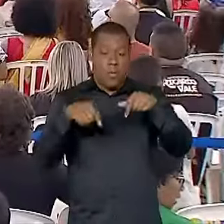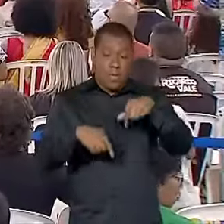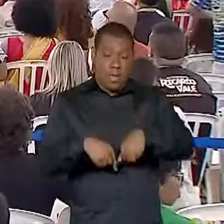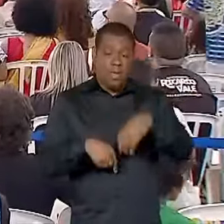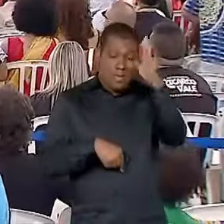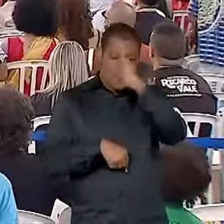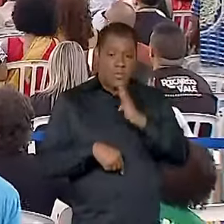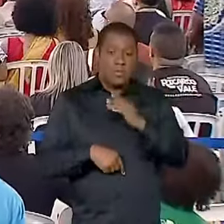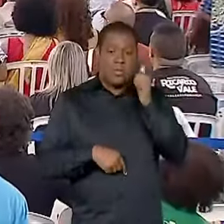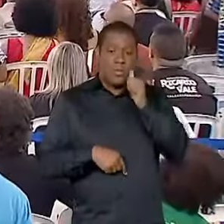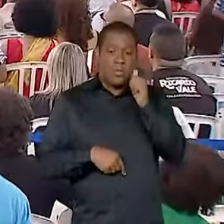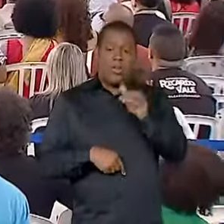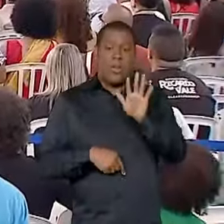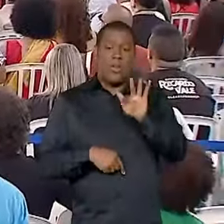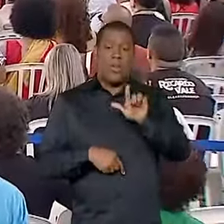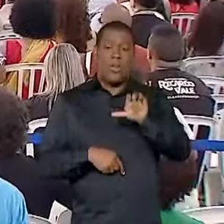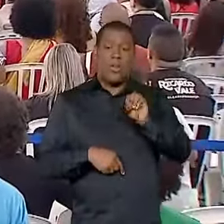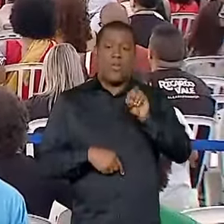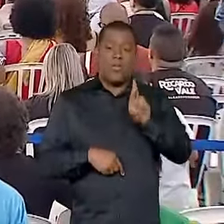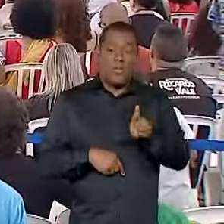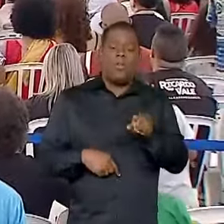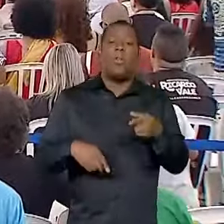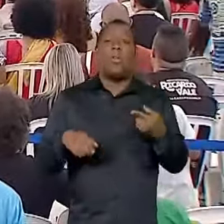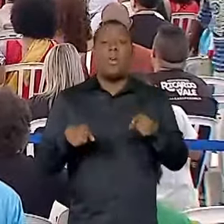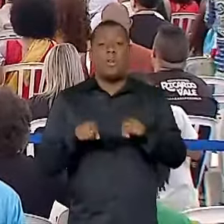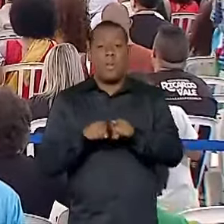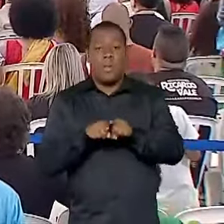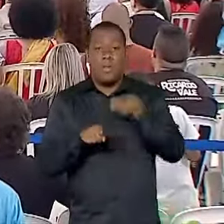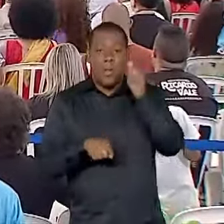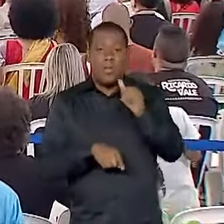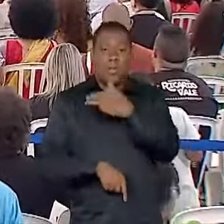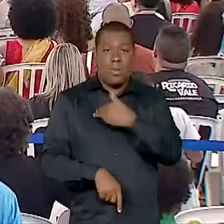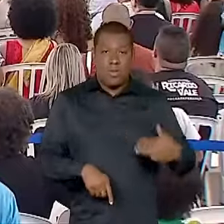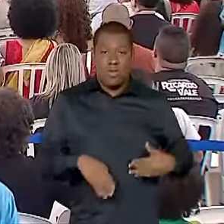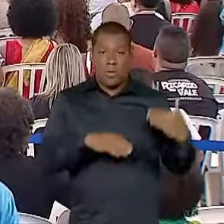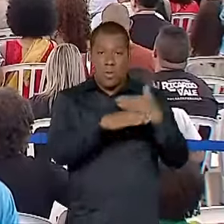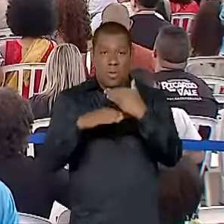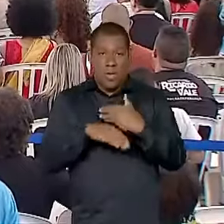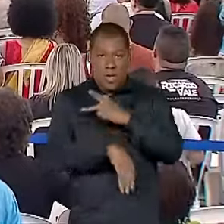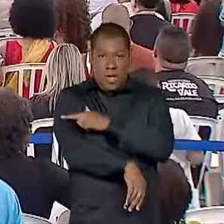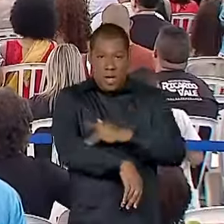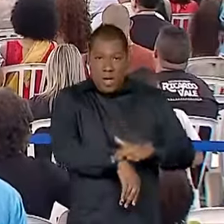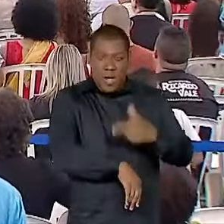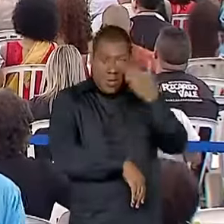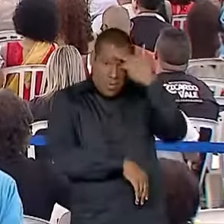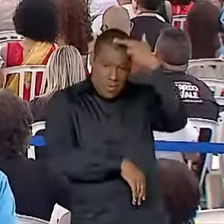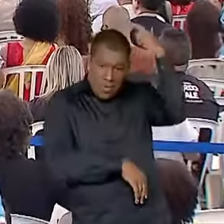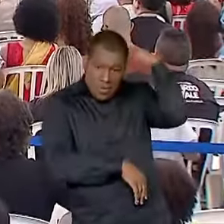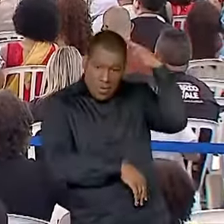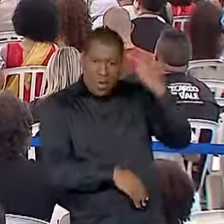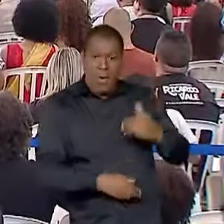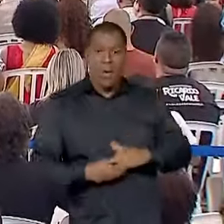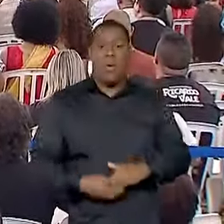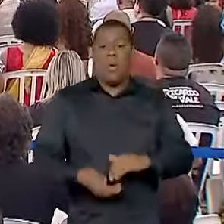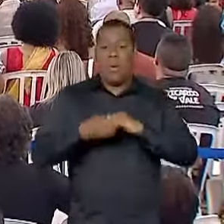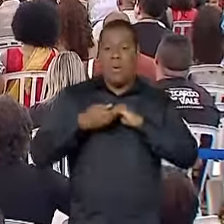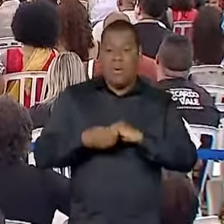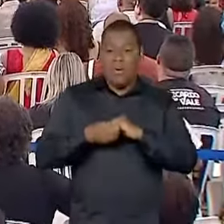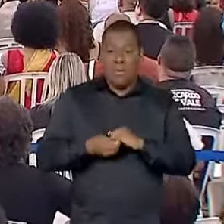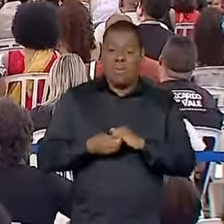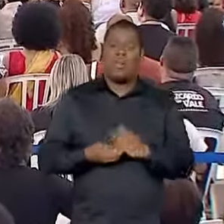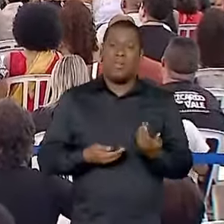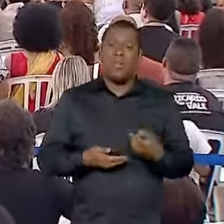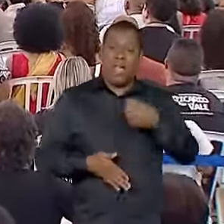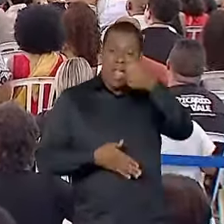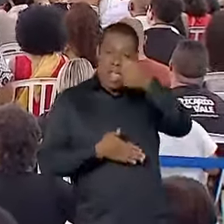Fernandes, e a ministra da Igualdade Racial, Aniele Franco, para cumprimentos em celebração à assinatura